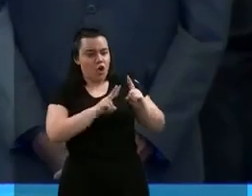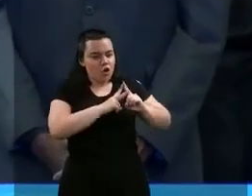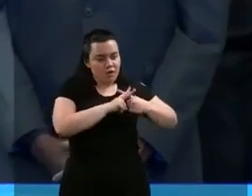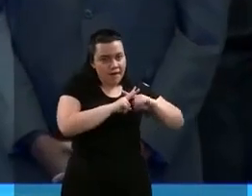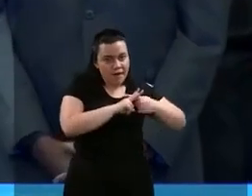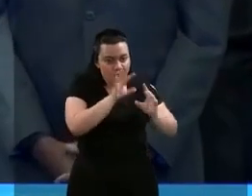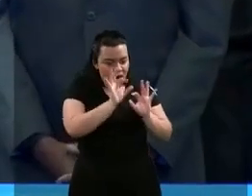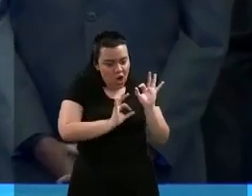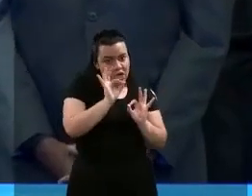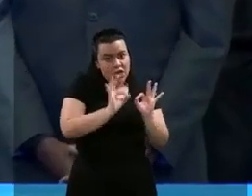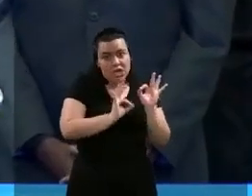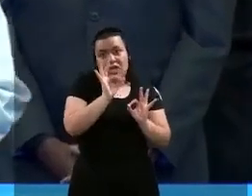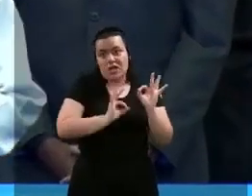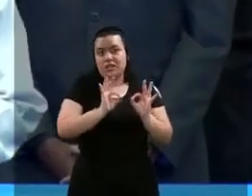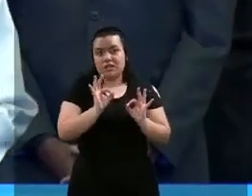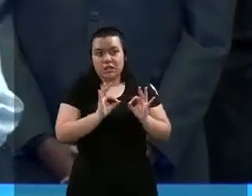É chegado o tempo.